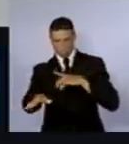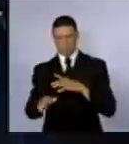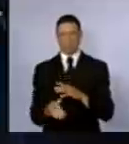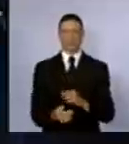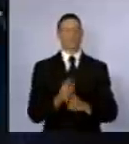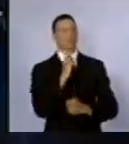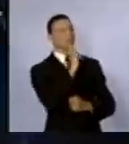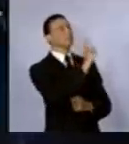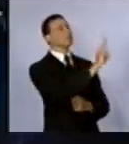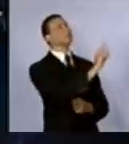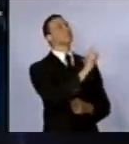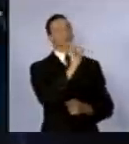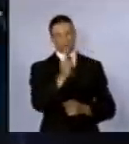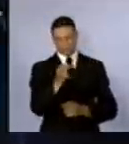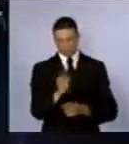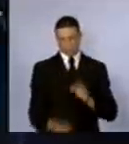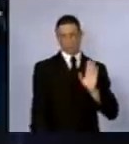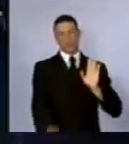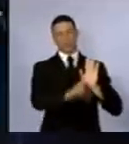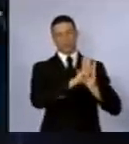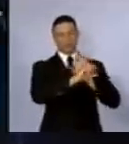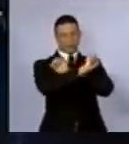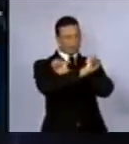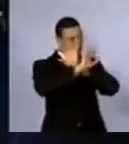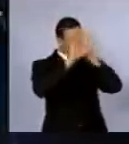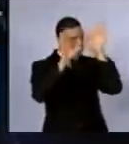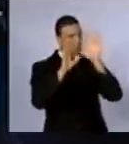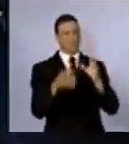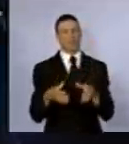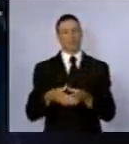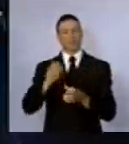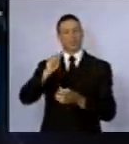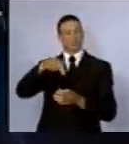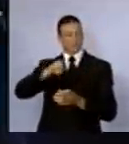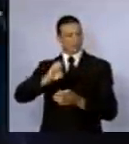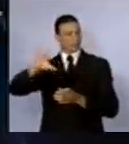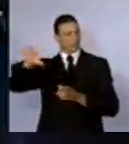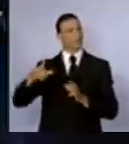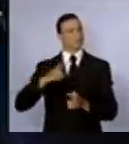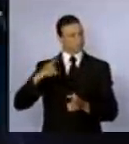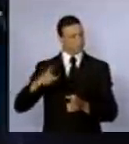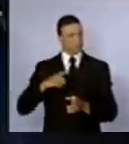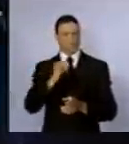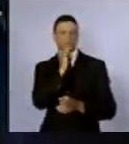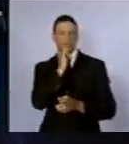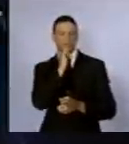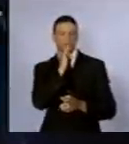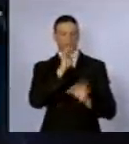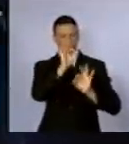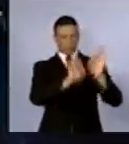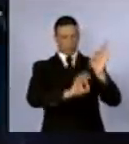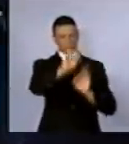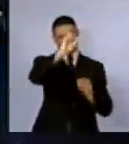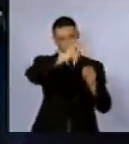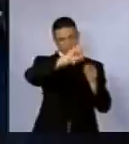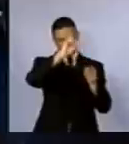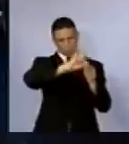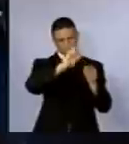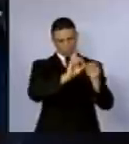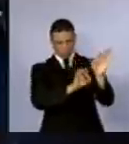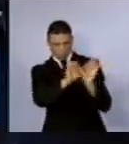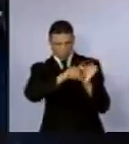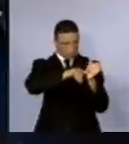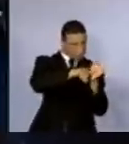A lei ela é clara, né? E a ANEEL até tem isso também na regulamentação. Ela é clara quando define as condições em que deve ser feitas, né, esse